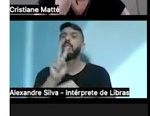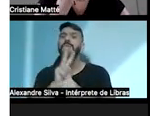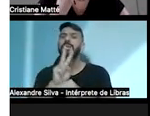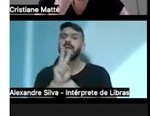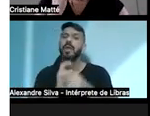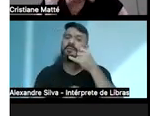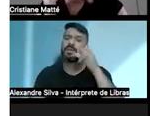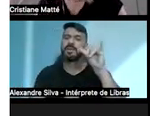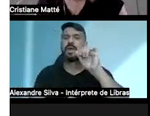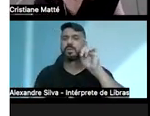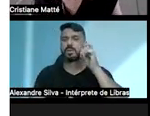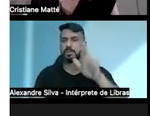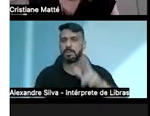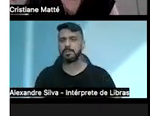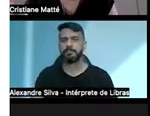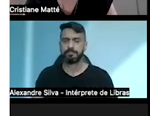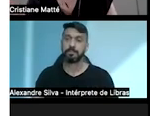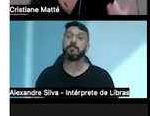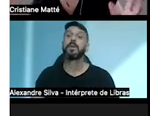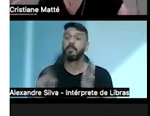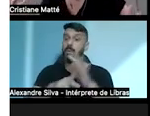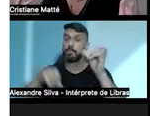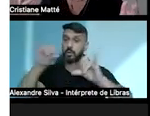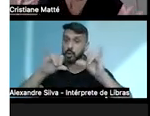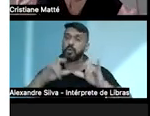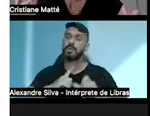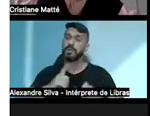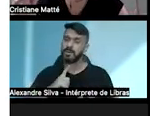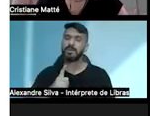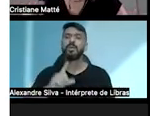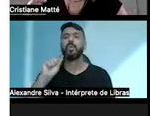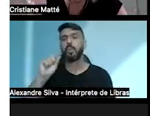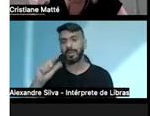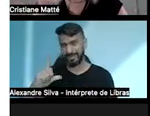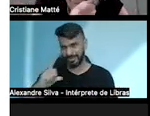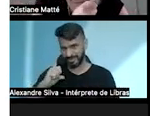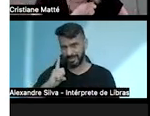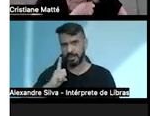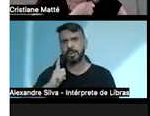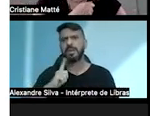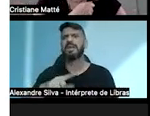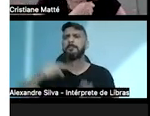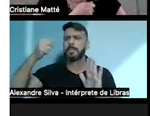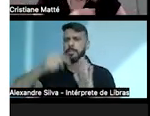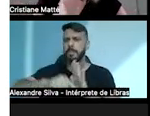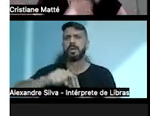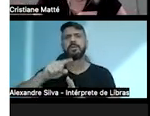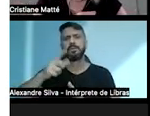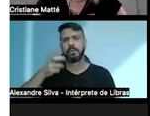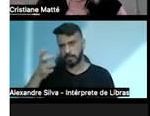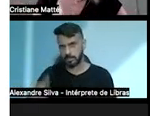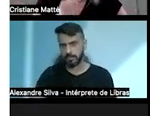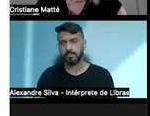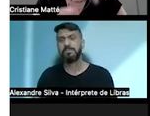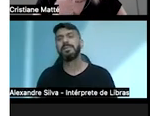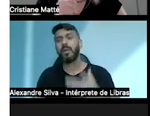Alzheimer. No meu laboratório, como eu falei para vocês, a gente trabalha com DORAD. Então, a gente quer ir mais longe. Será